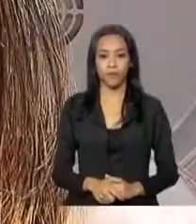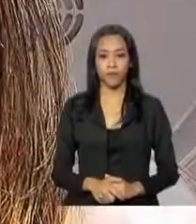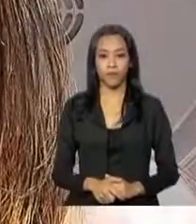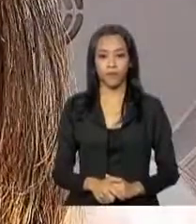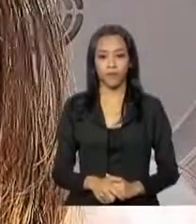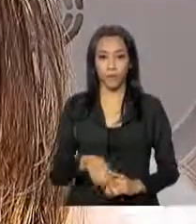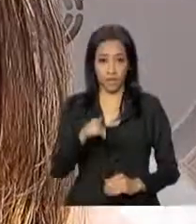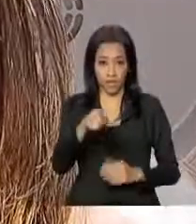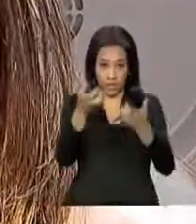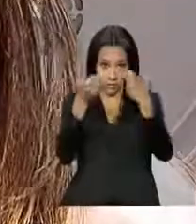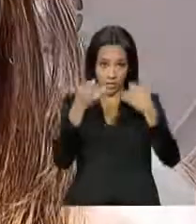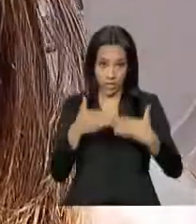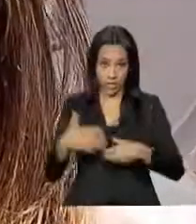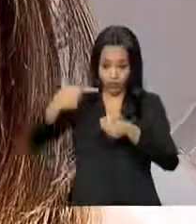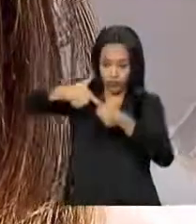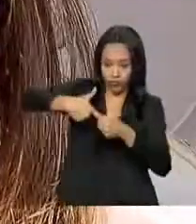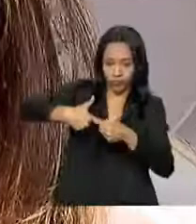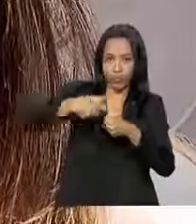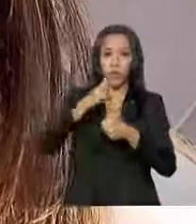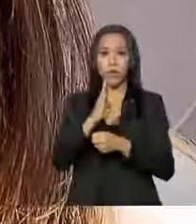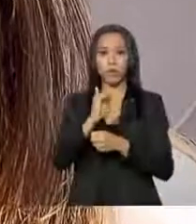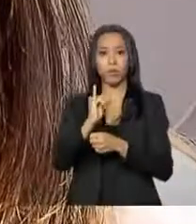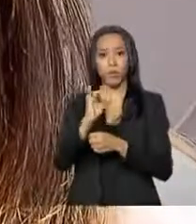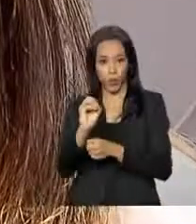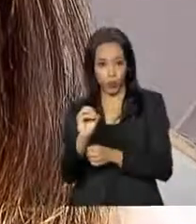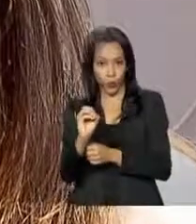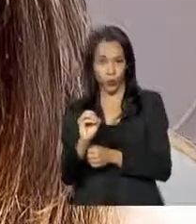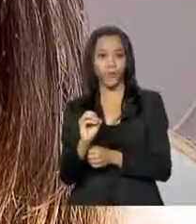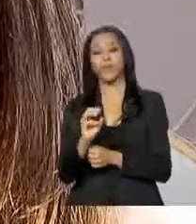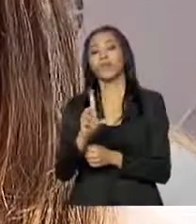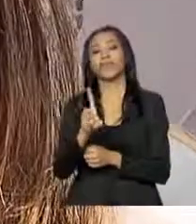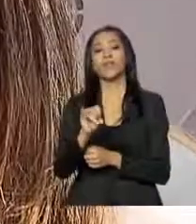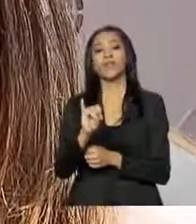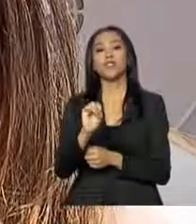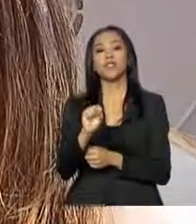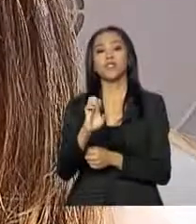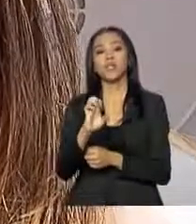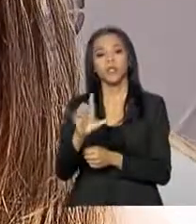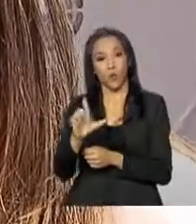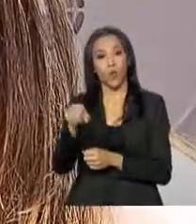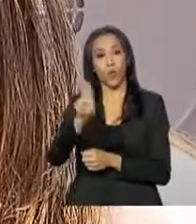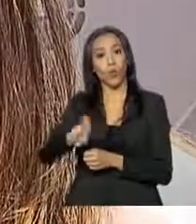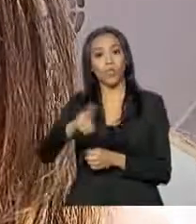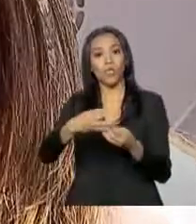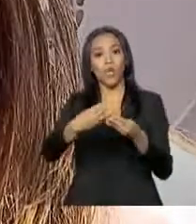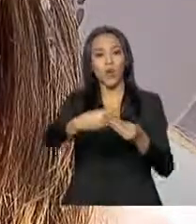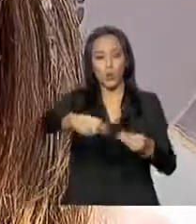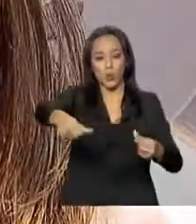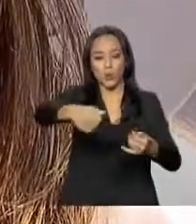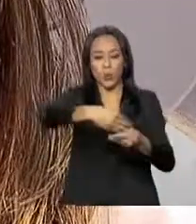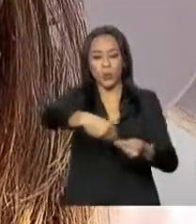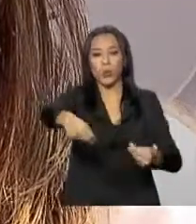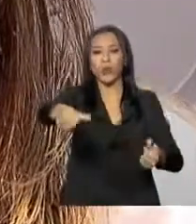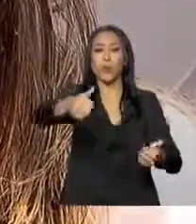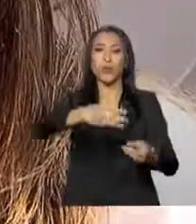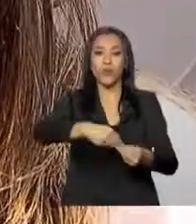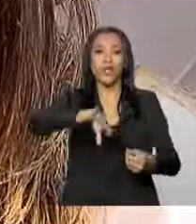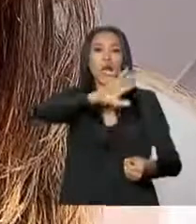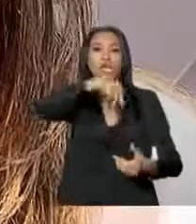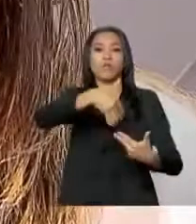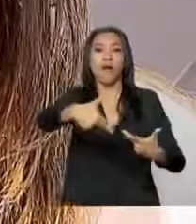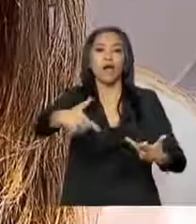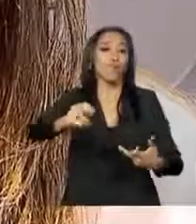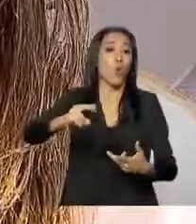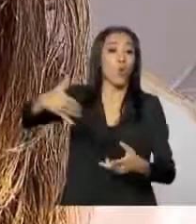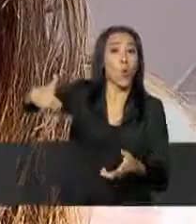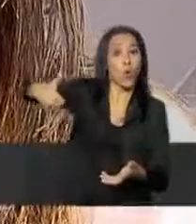O biodiesel é um combustível renovável, obtido de fonte renovável, gordura animal ou óleos vegetais,